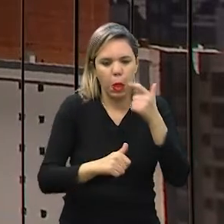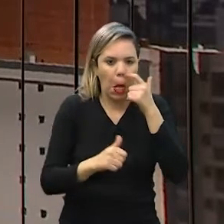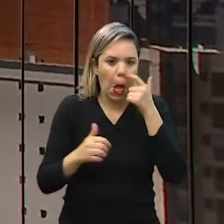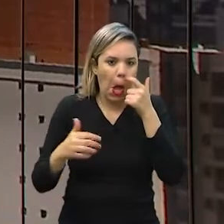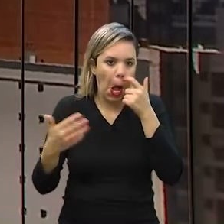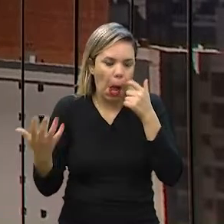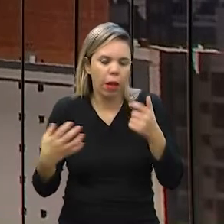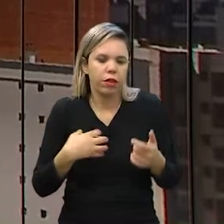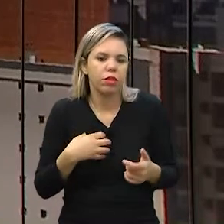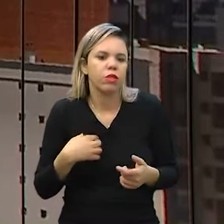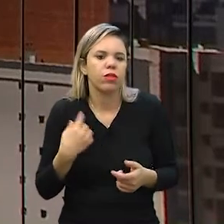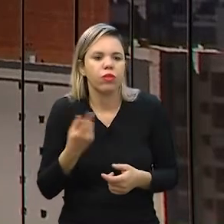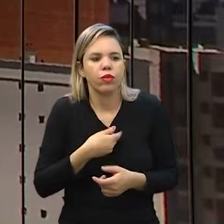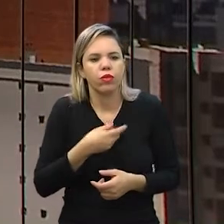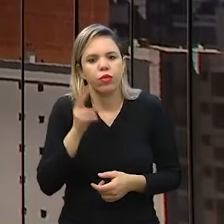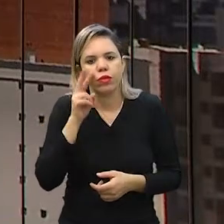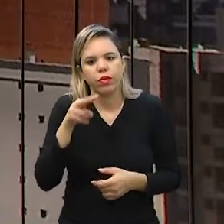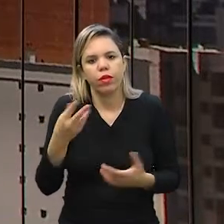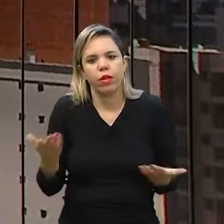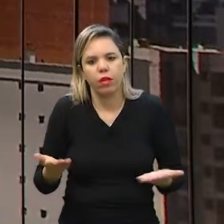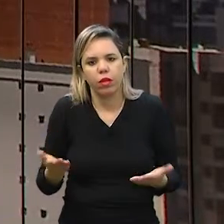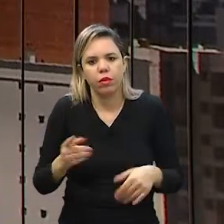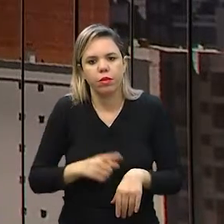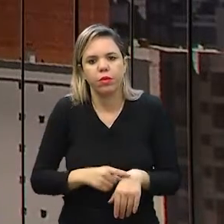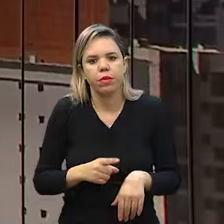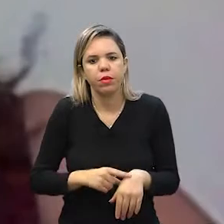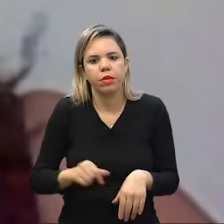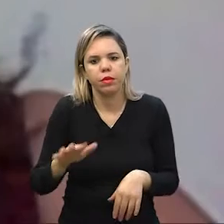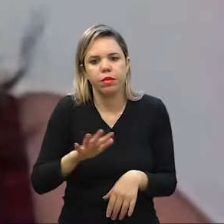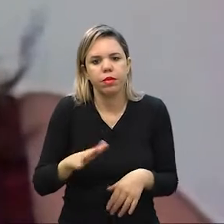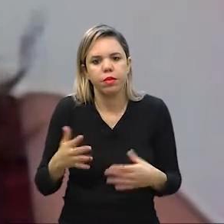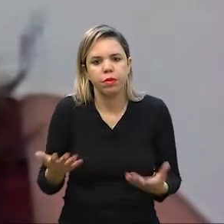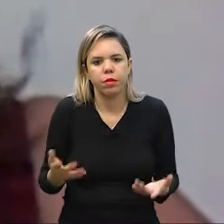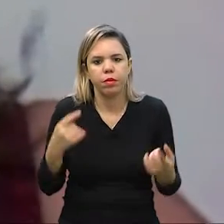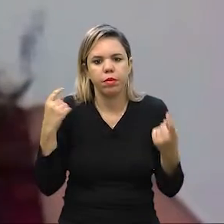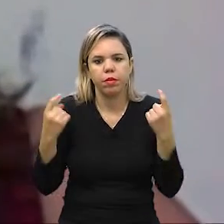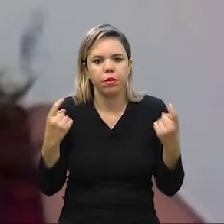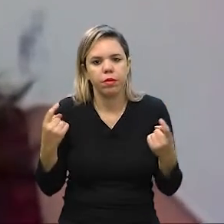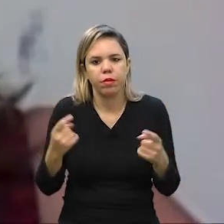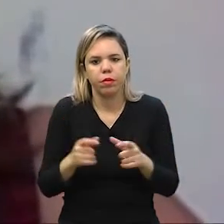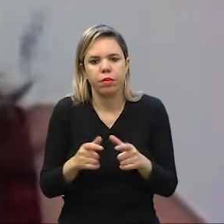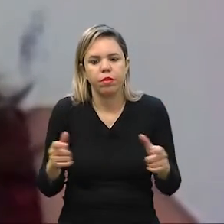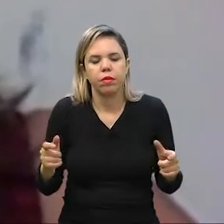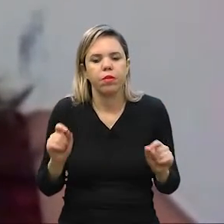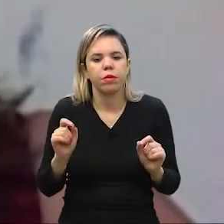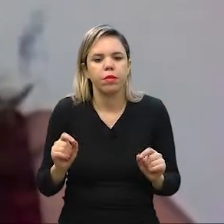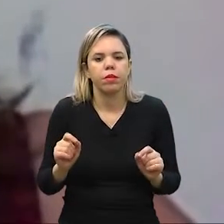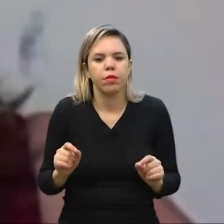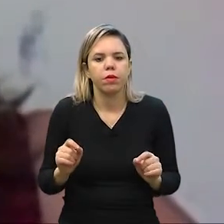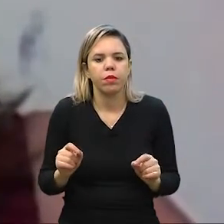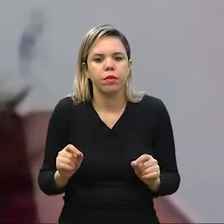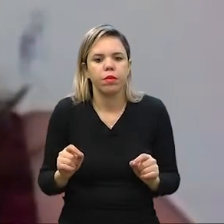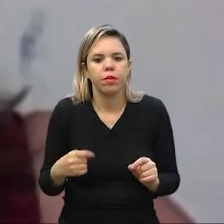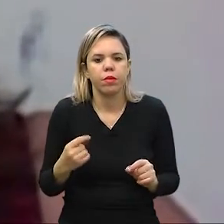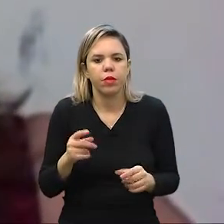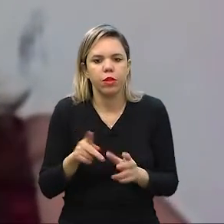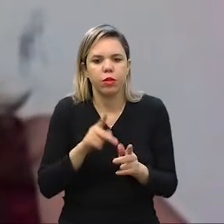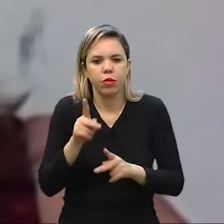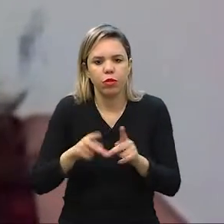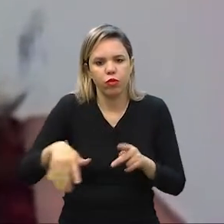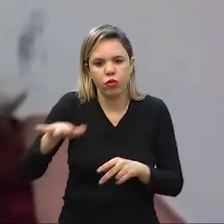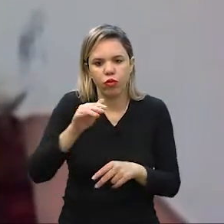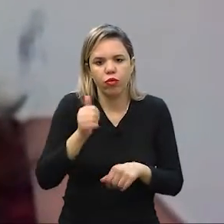é o status, né? O que a gente está vivendo nesse momento, nesse cenário? A preocupação grande que fica para a